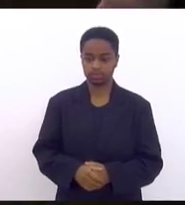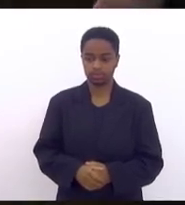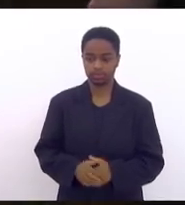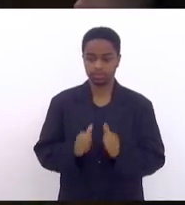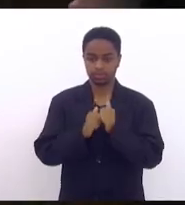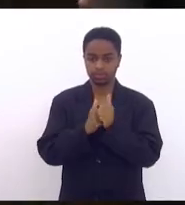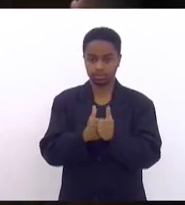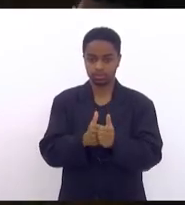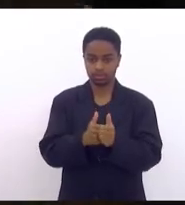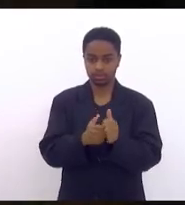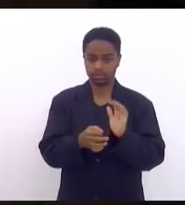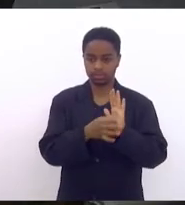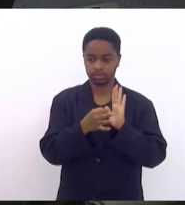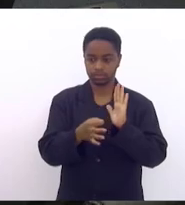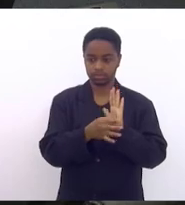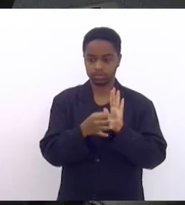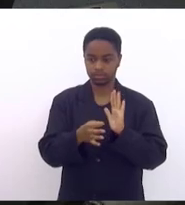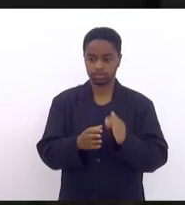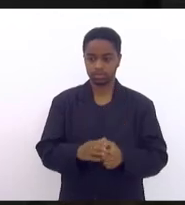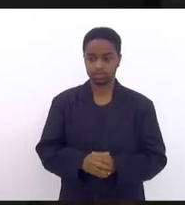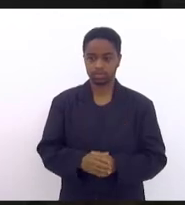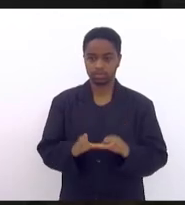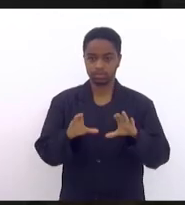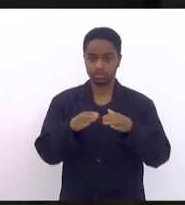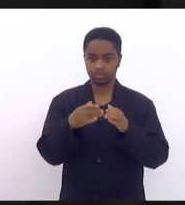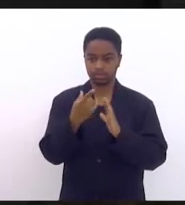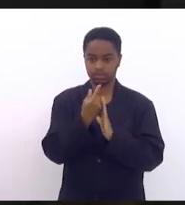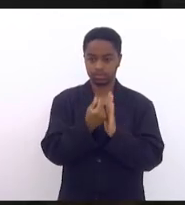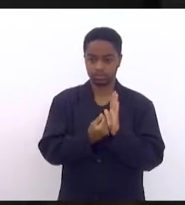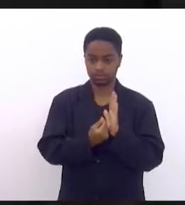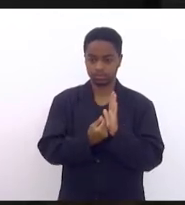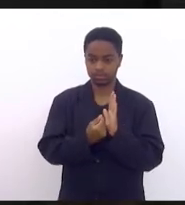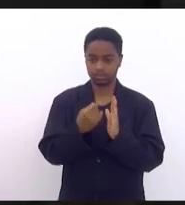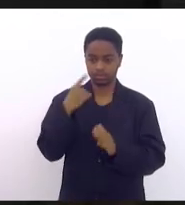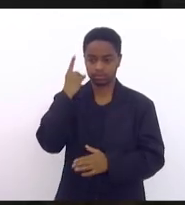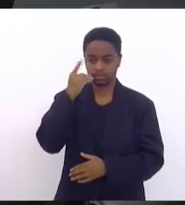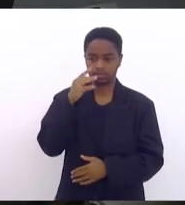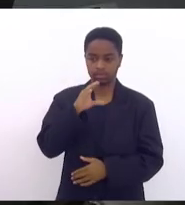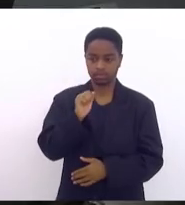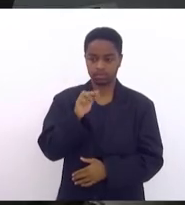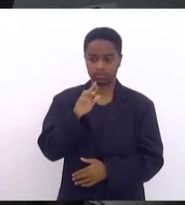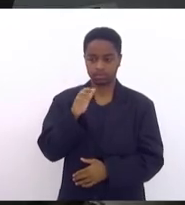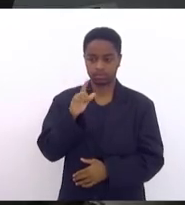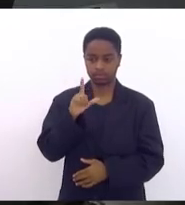Acompanho o parecer, senhor presidente. Pela Comissão de Orçamento, deputado Carlos Macedo.